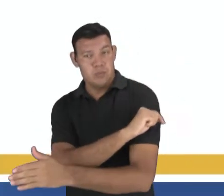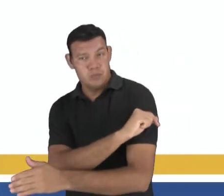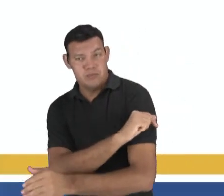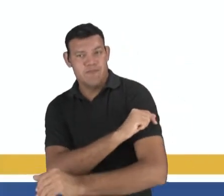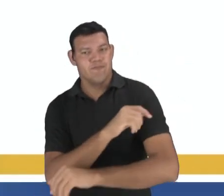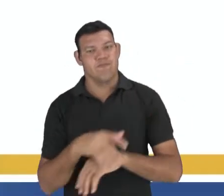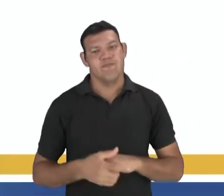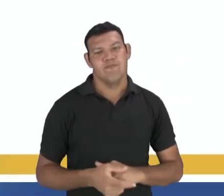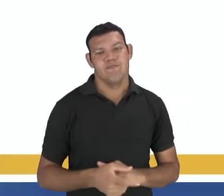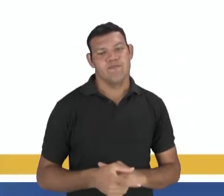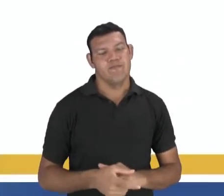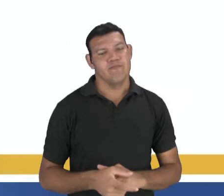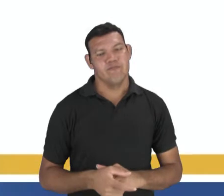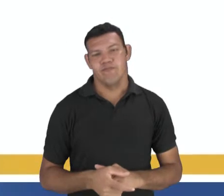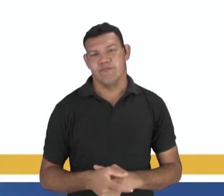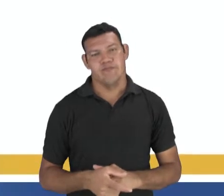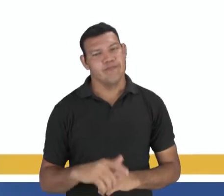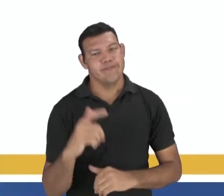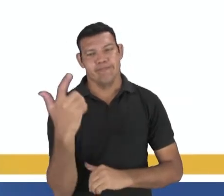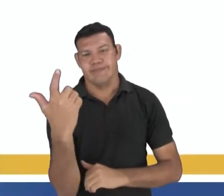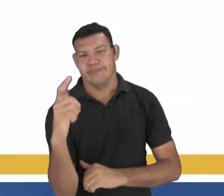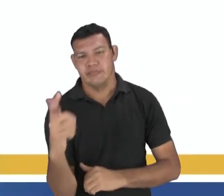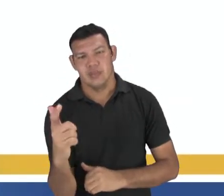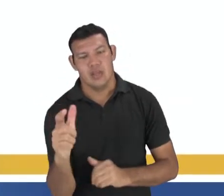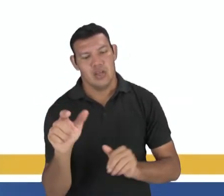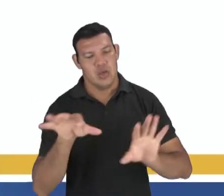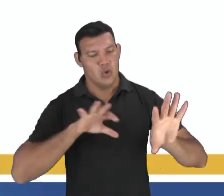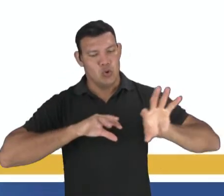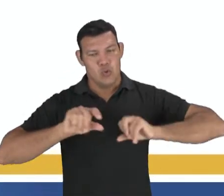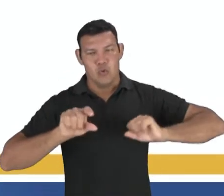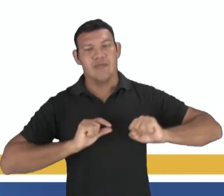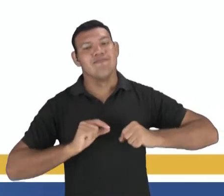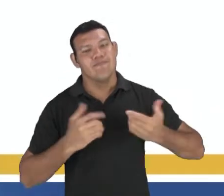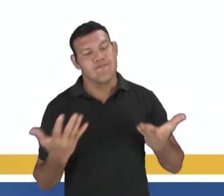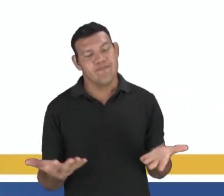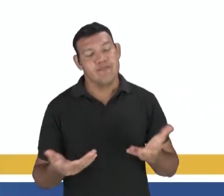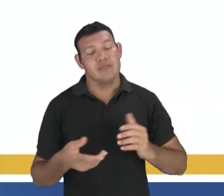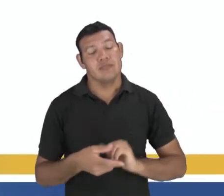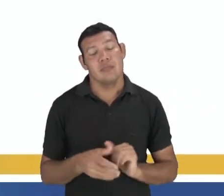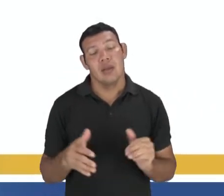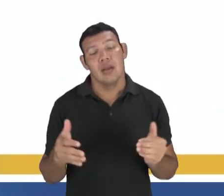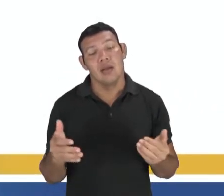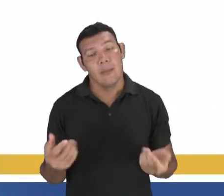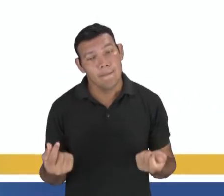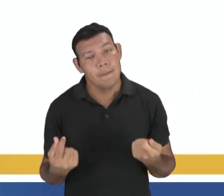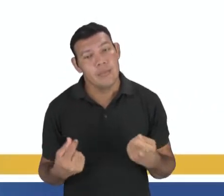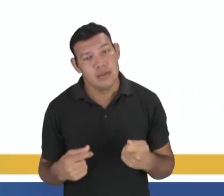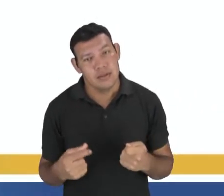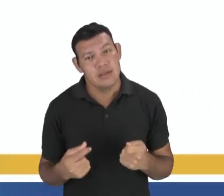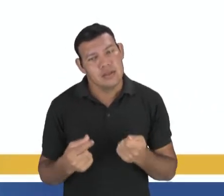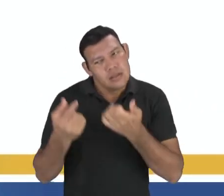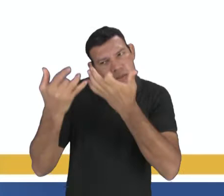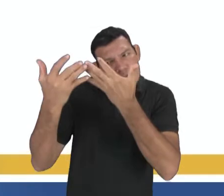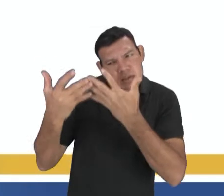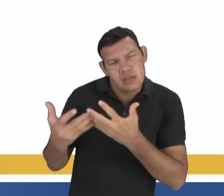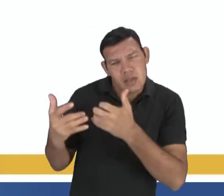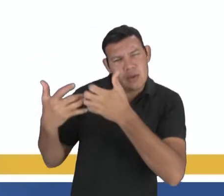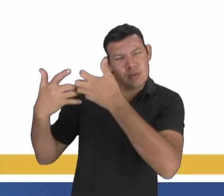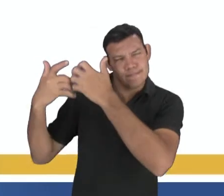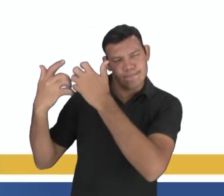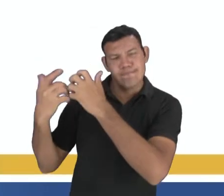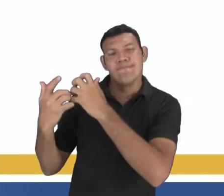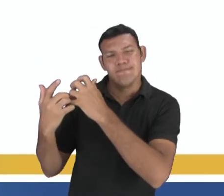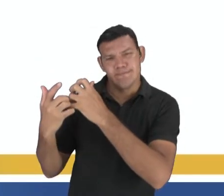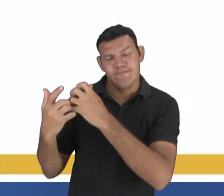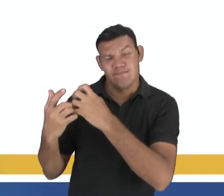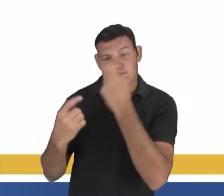e não vai deixar o seu legado, se não for dessa forma, tá? Então, tudo isso que a gente acabou de